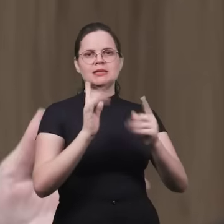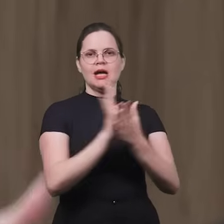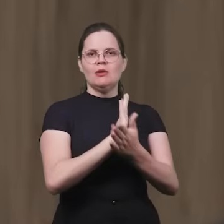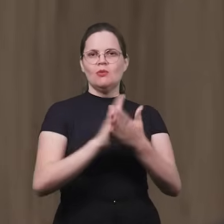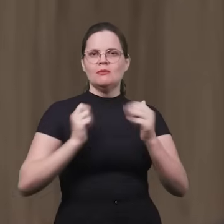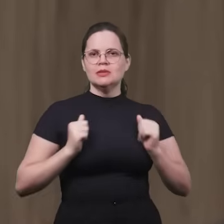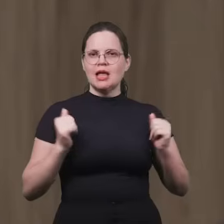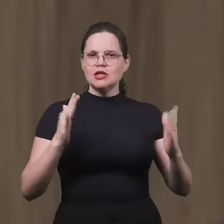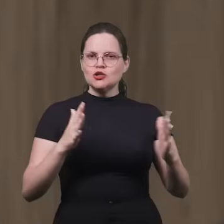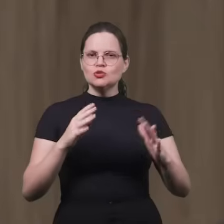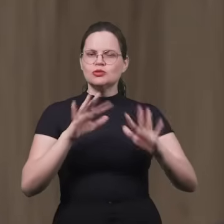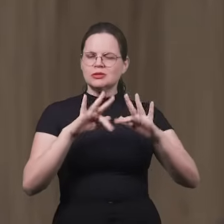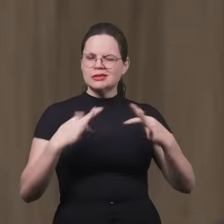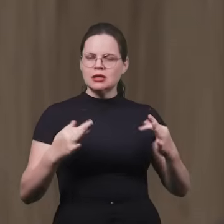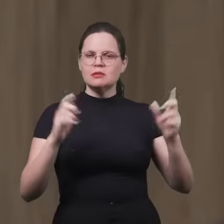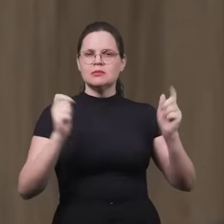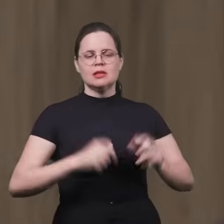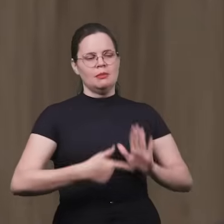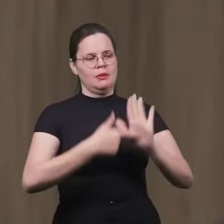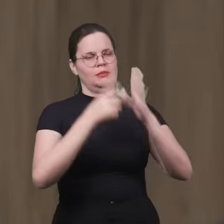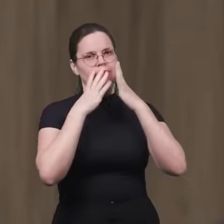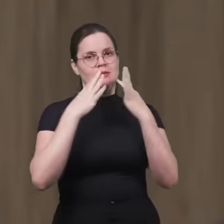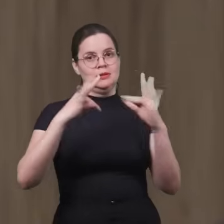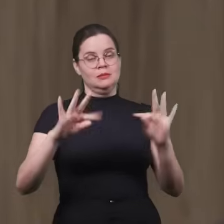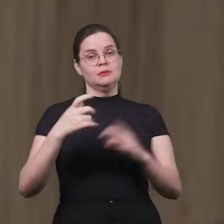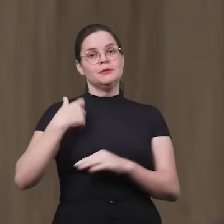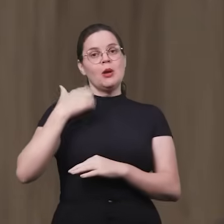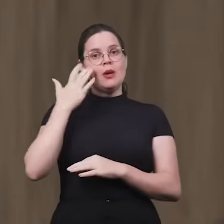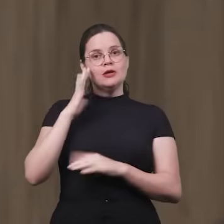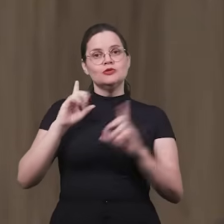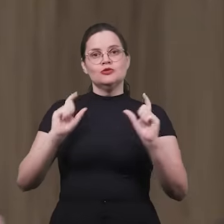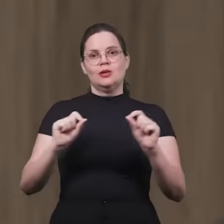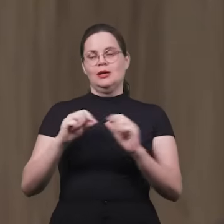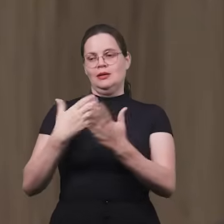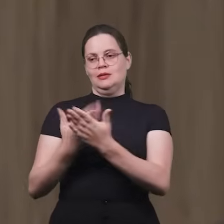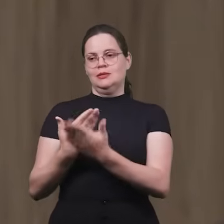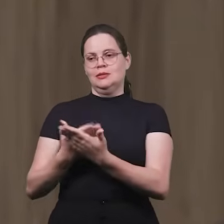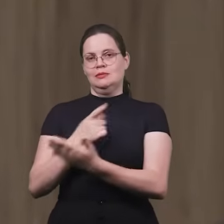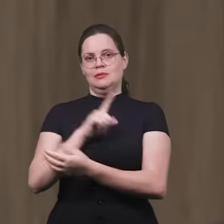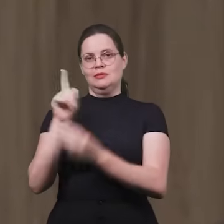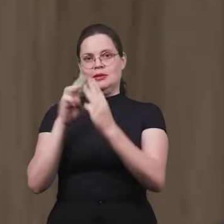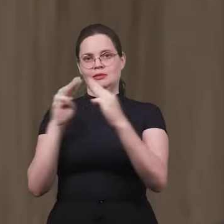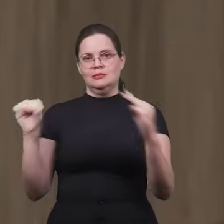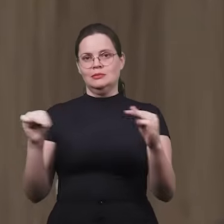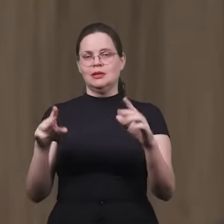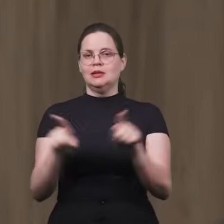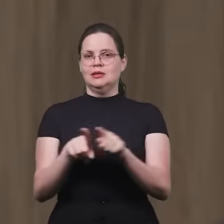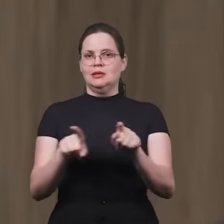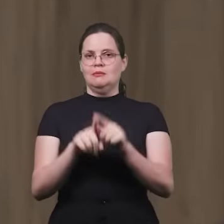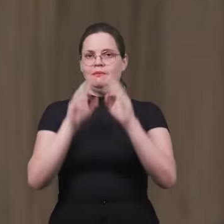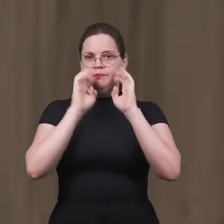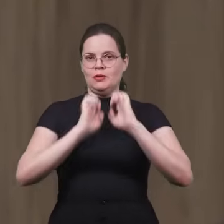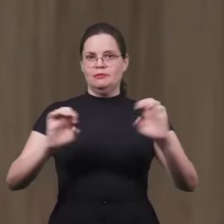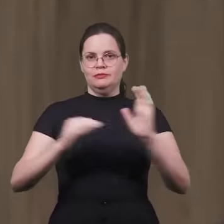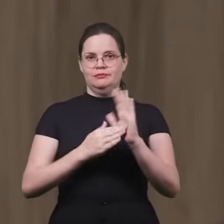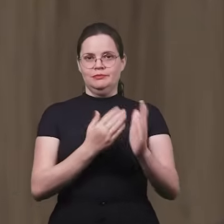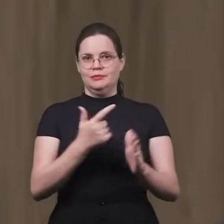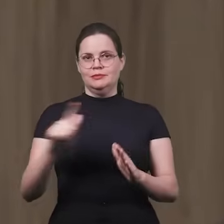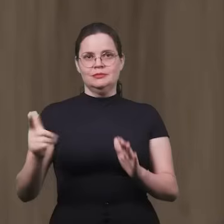mas pequenas atitudes vão mostrando isso. E eu acho que as aulas do Manaim, o Evangelho Sem